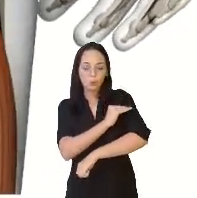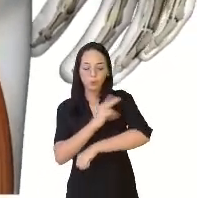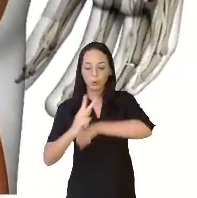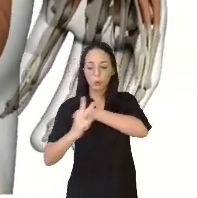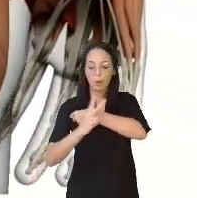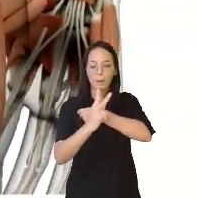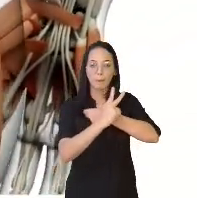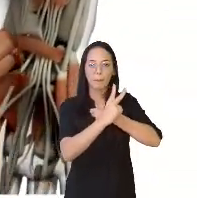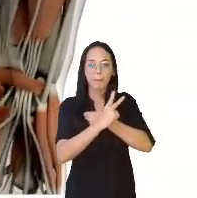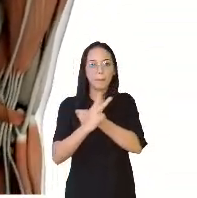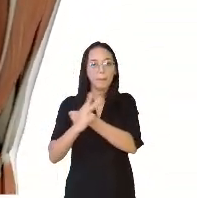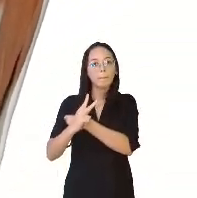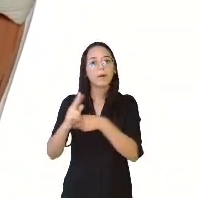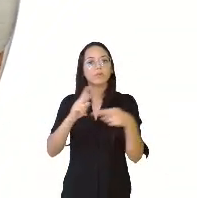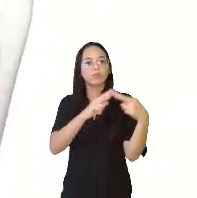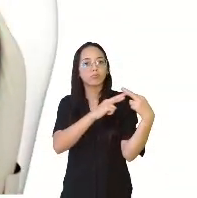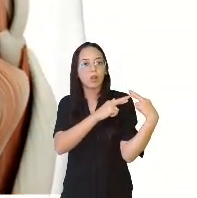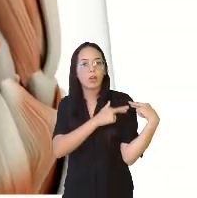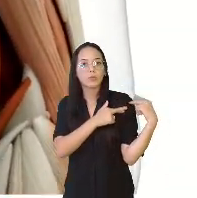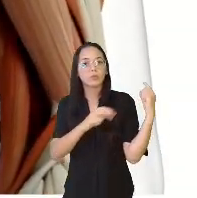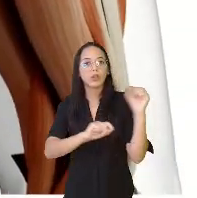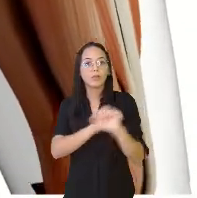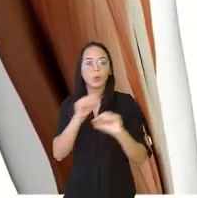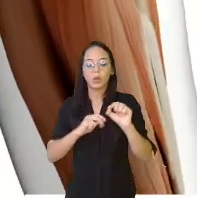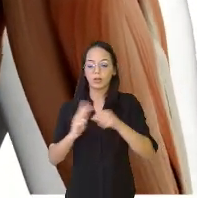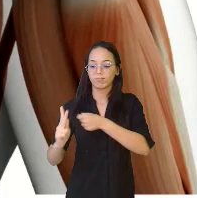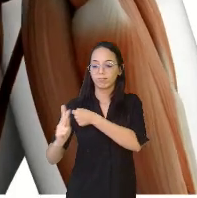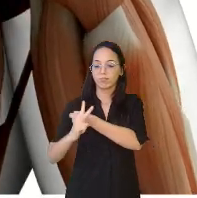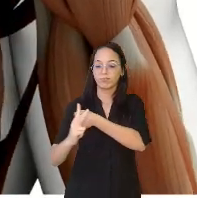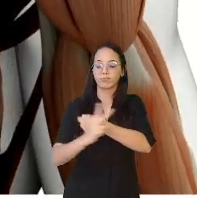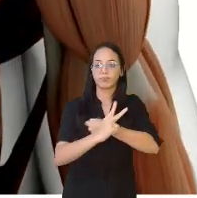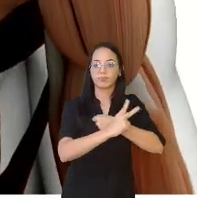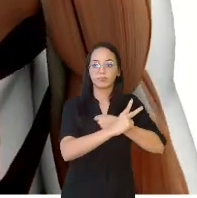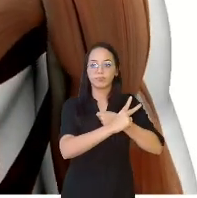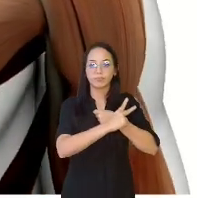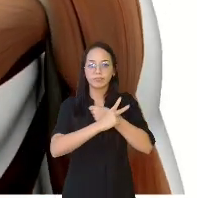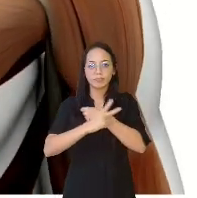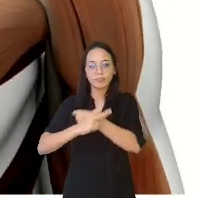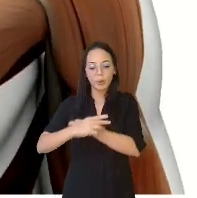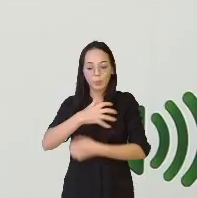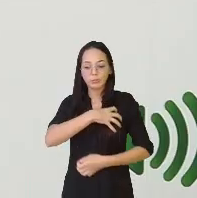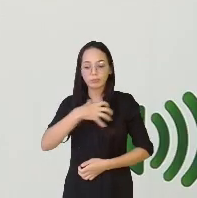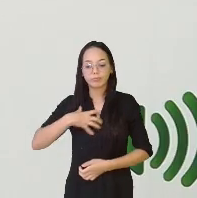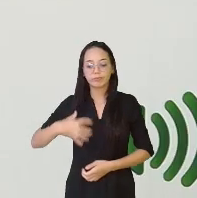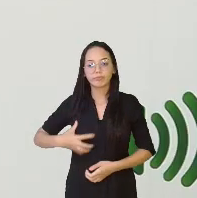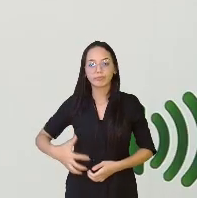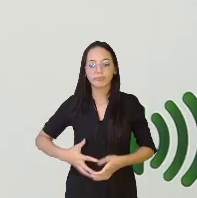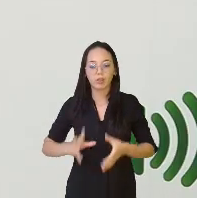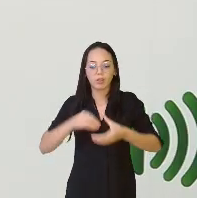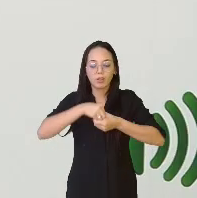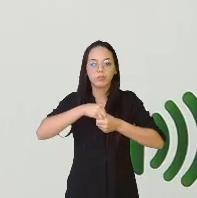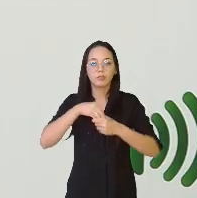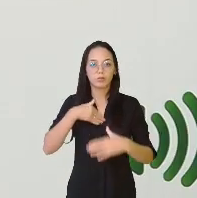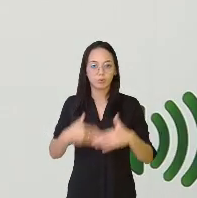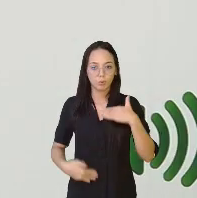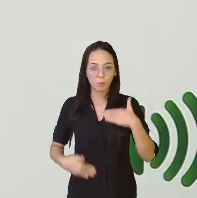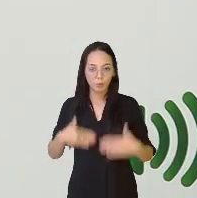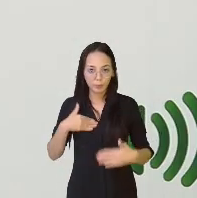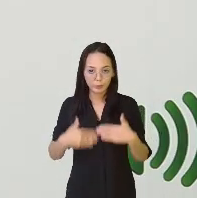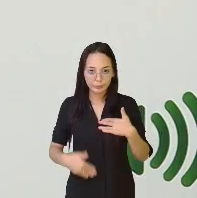são responsáveis pela proteção dos nossos órgãos internos também,